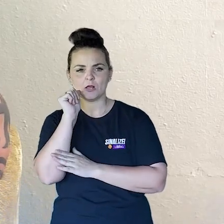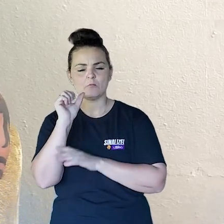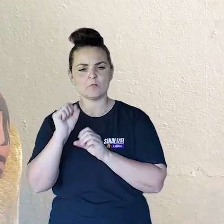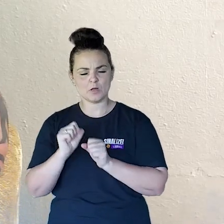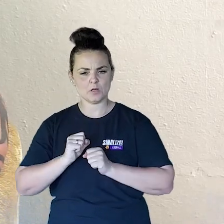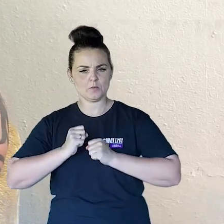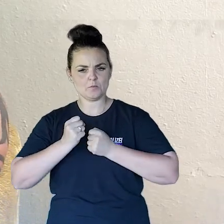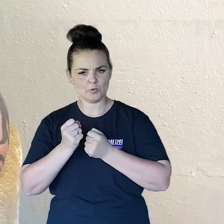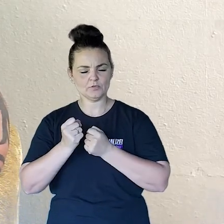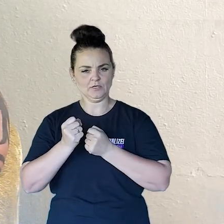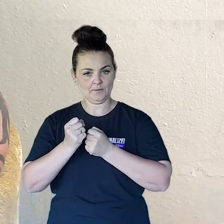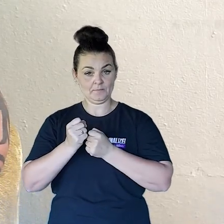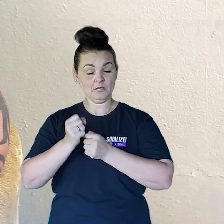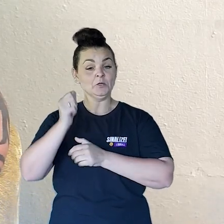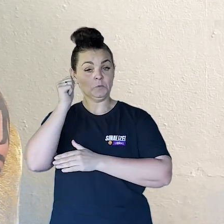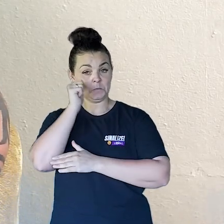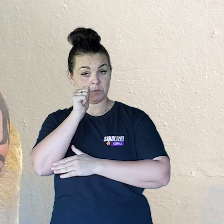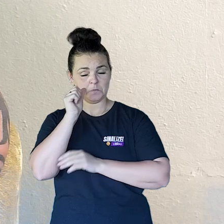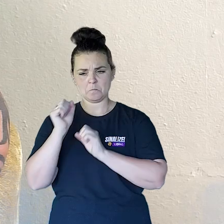empoderamento feminino.